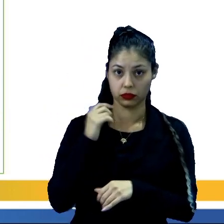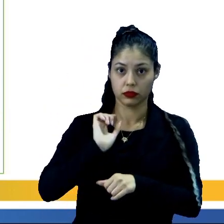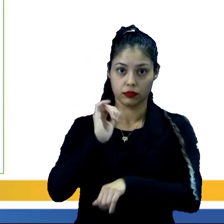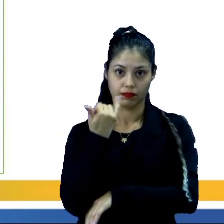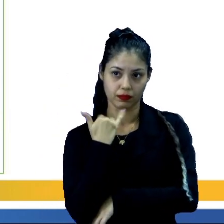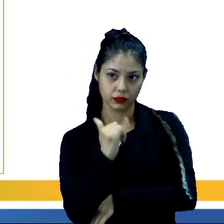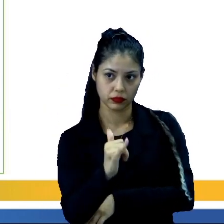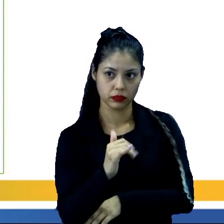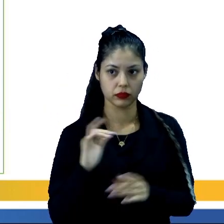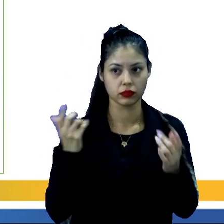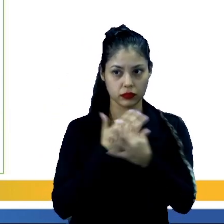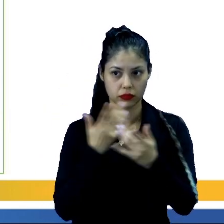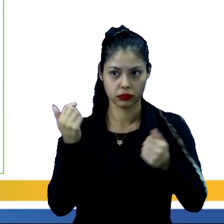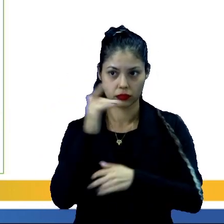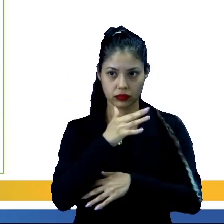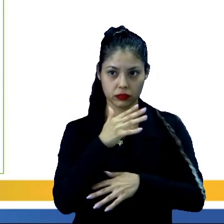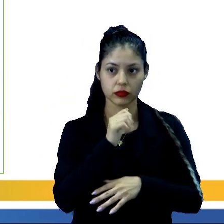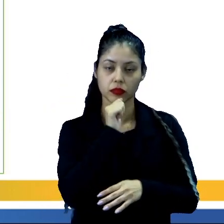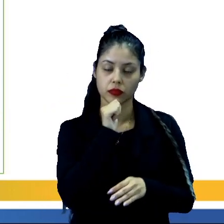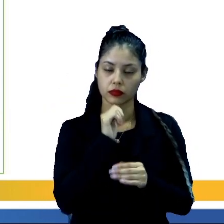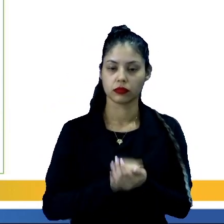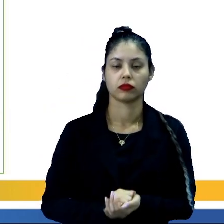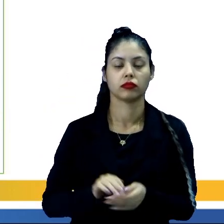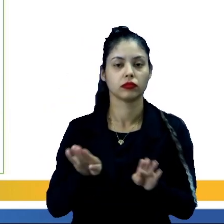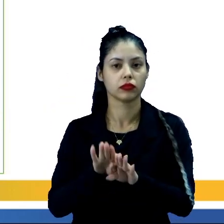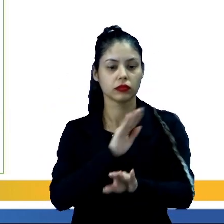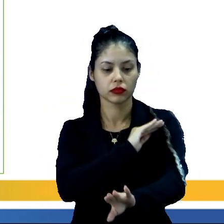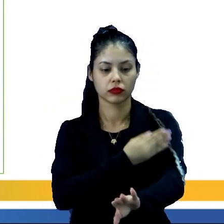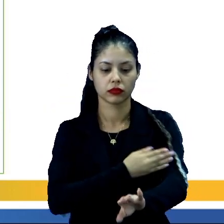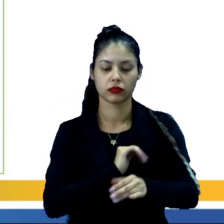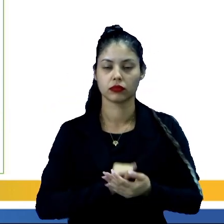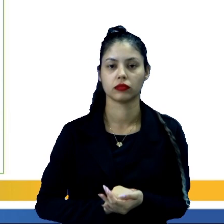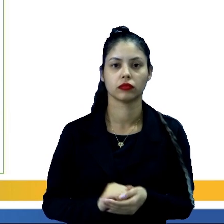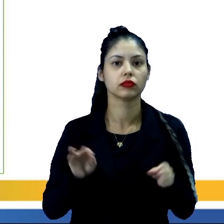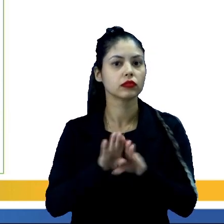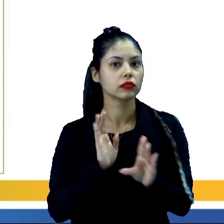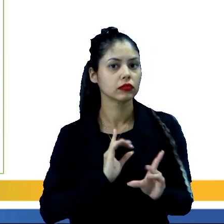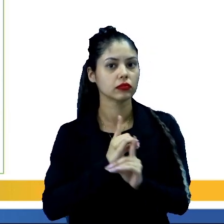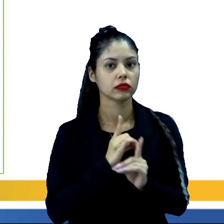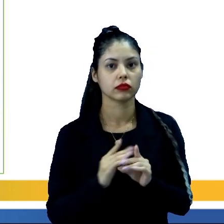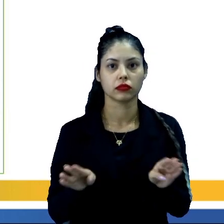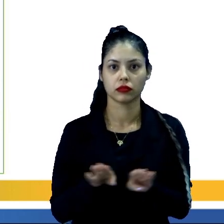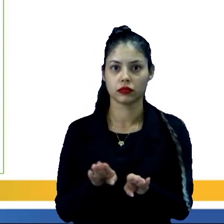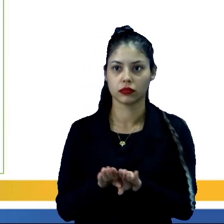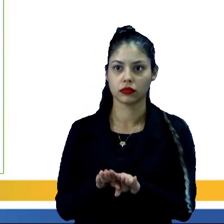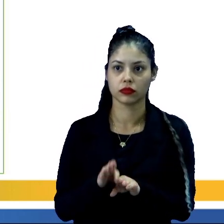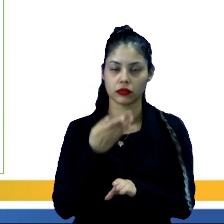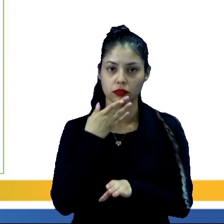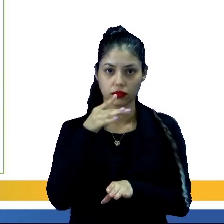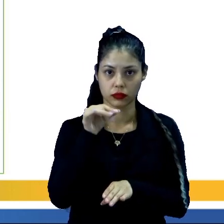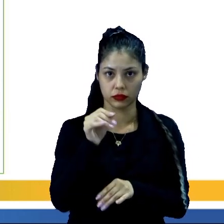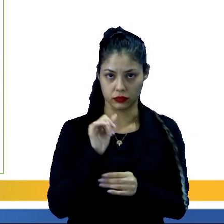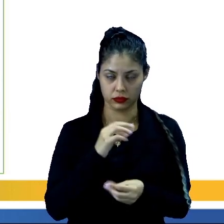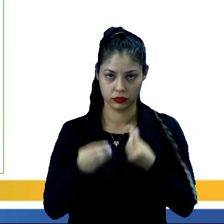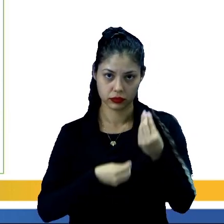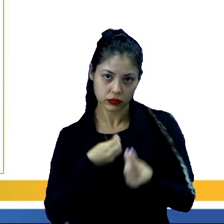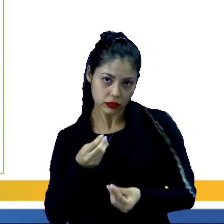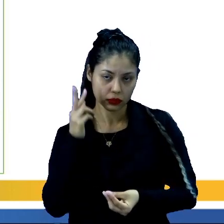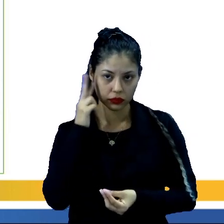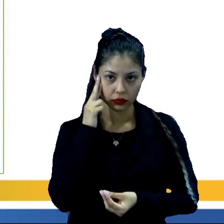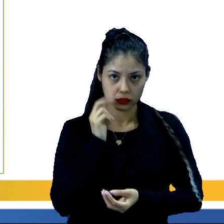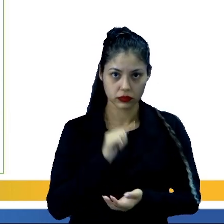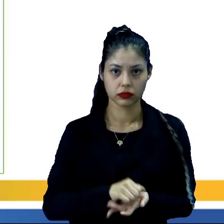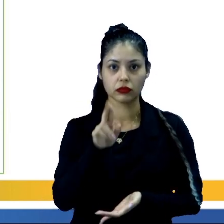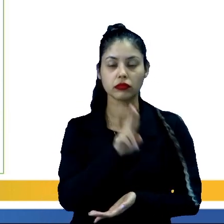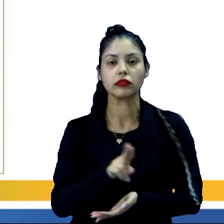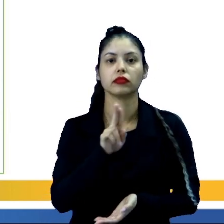na questão do relaxamento e da contração muscular. E ele é encontrado, né, ali no sal de cozinha comum, né, que a gente